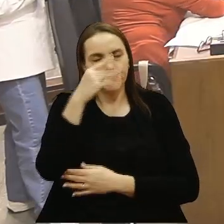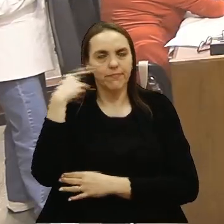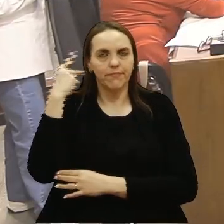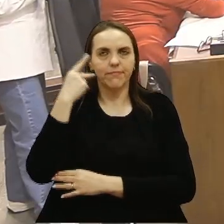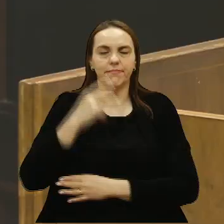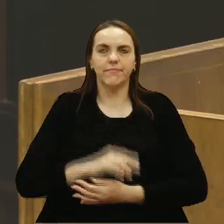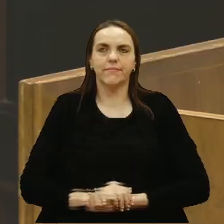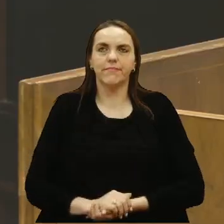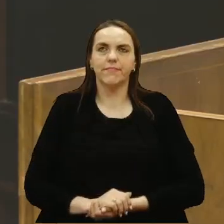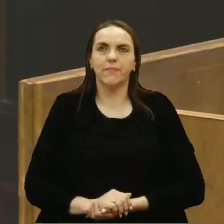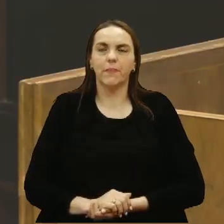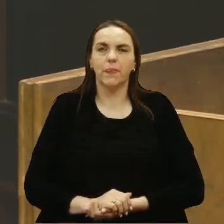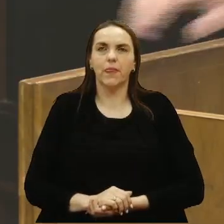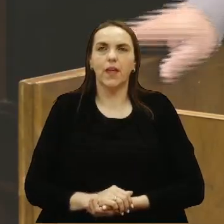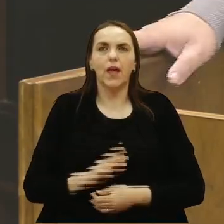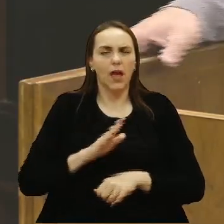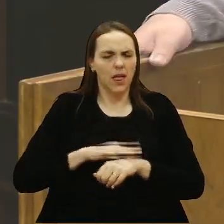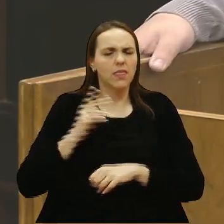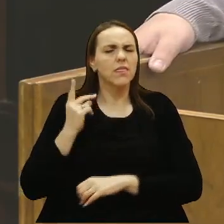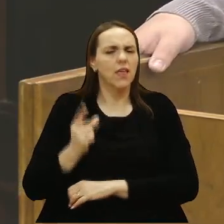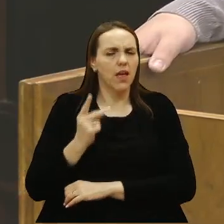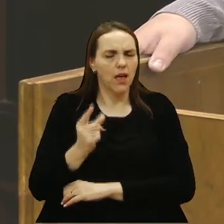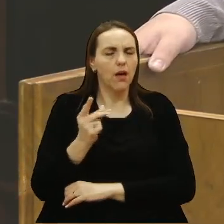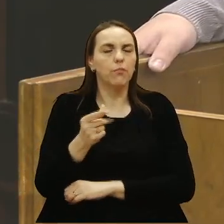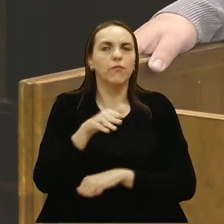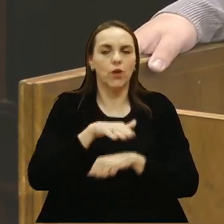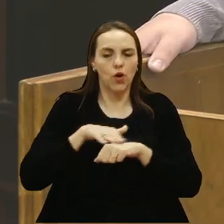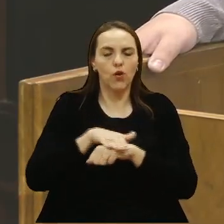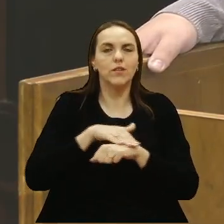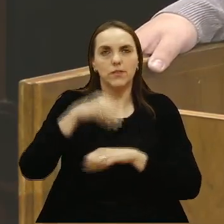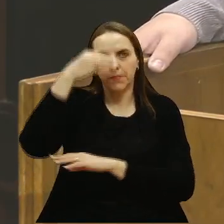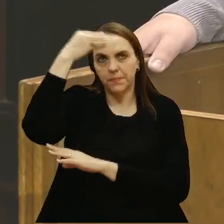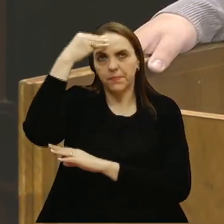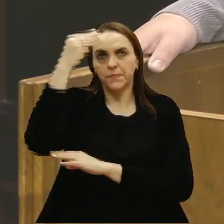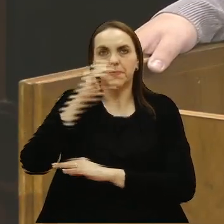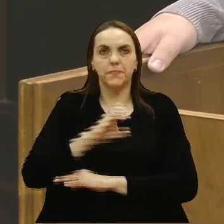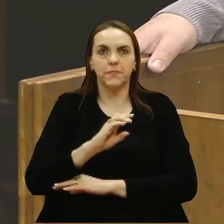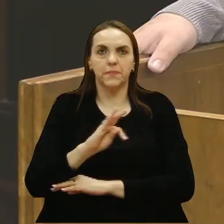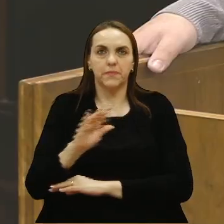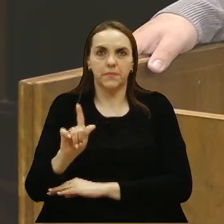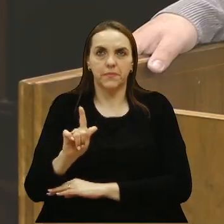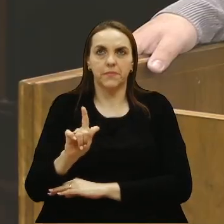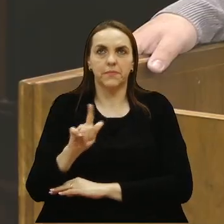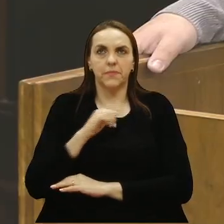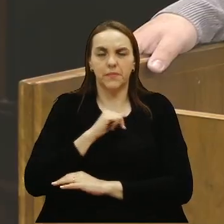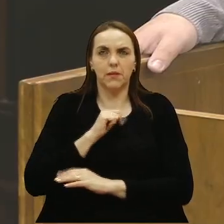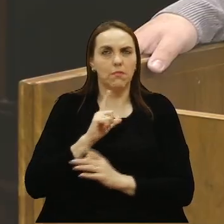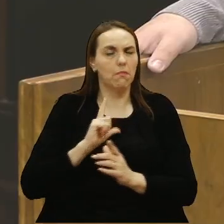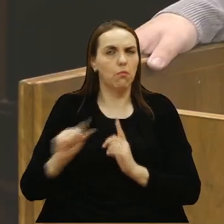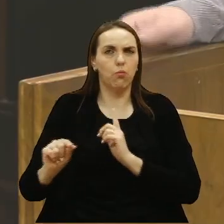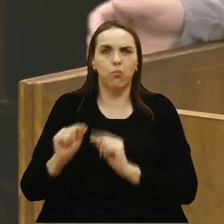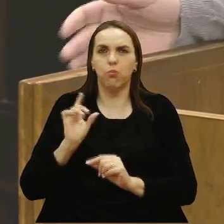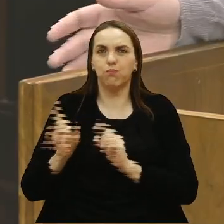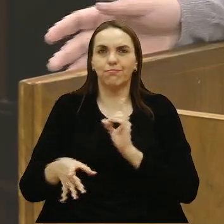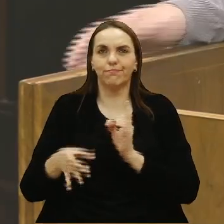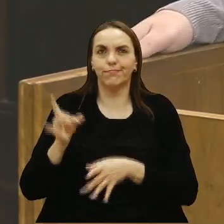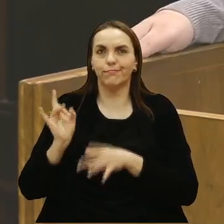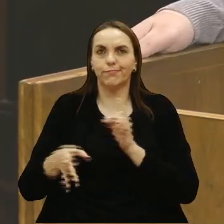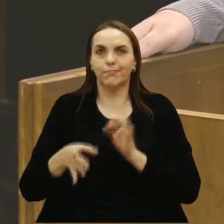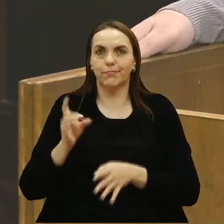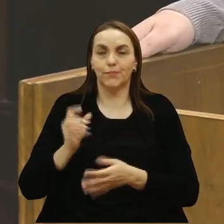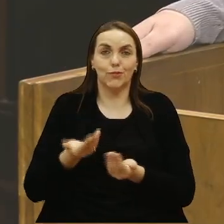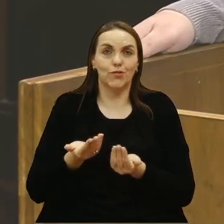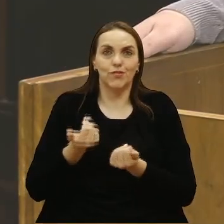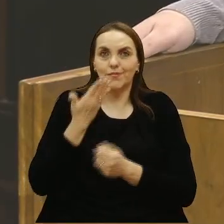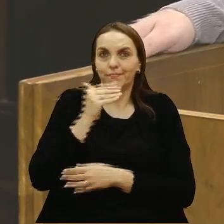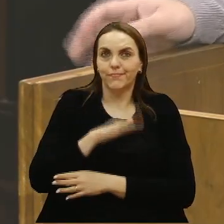como há muito tempo eu venho conversando com os patrões de CTG, que está havendo uma debandada da gurizada, por mais que ainda tenha